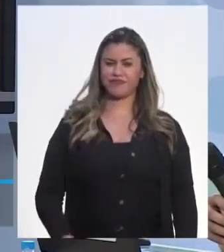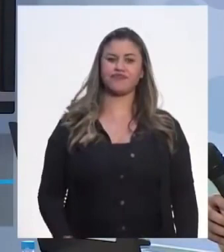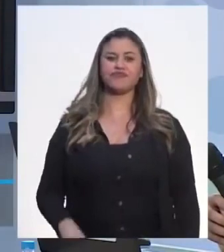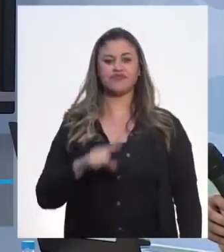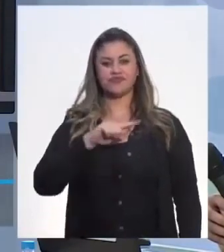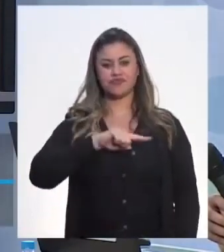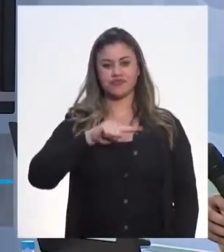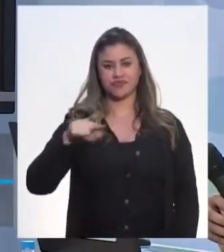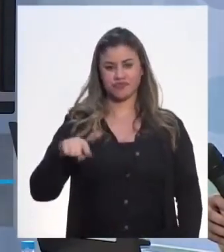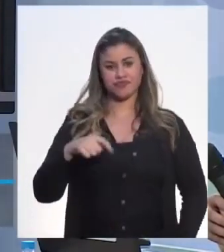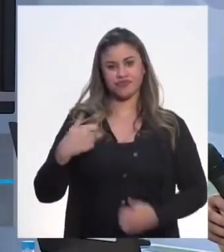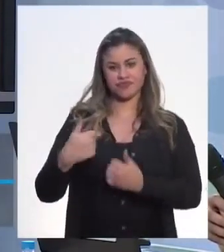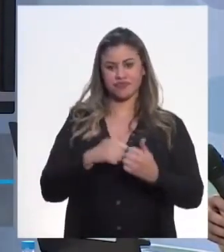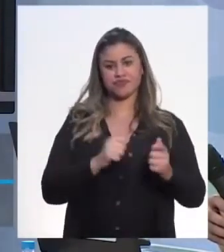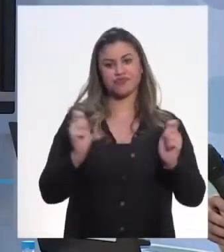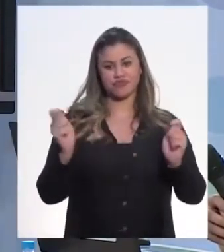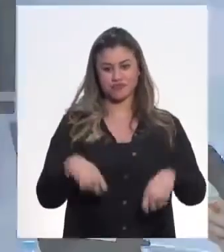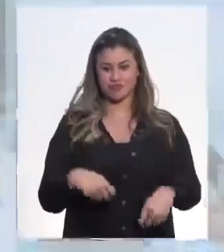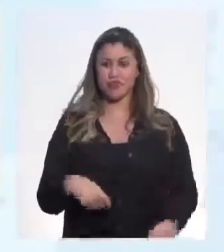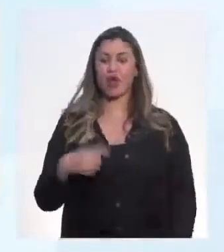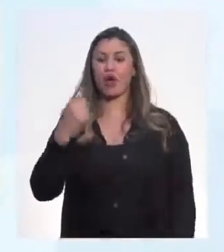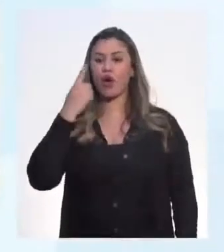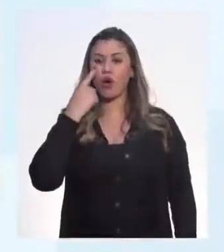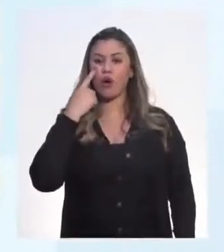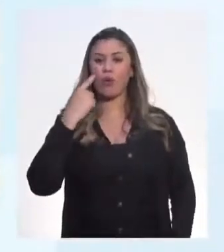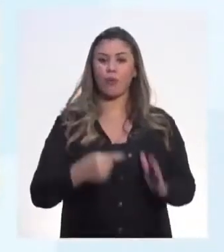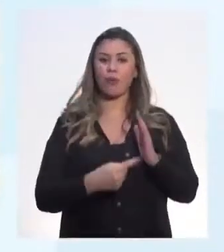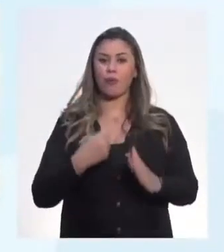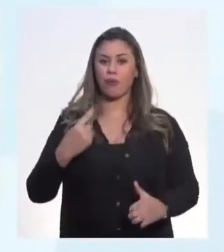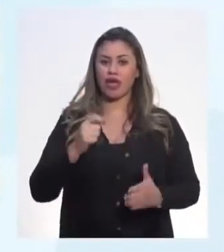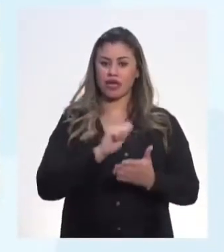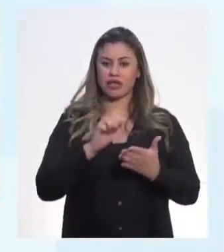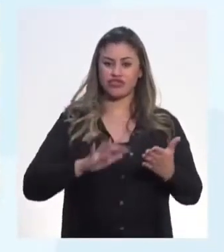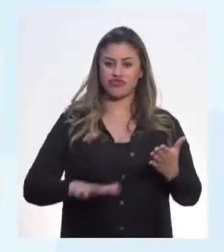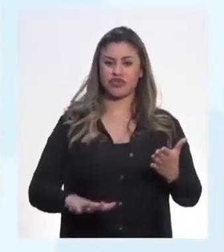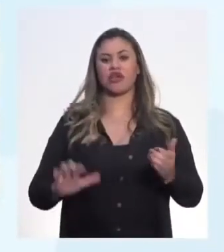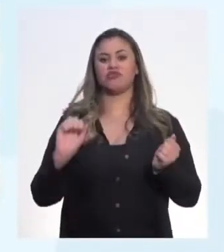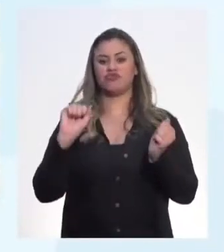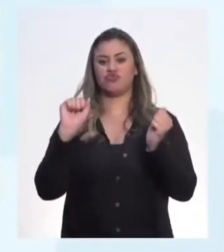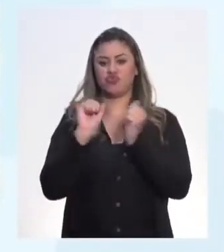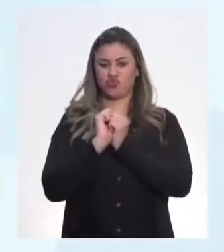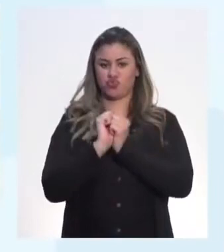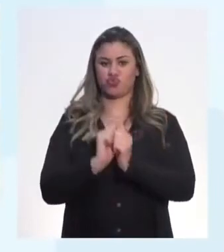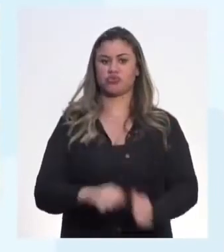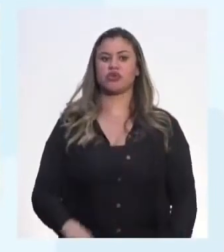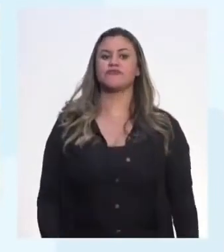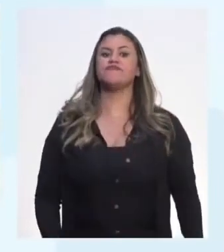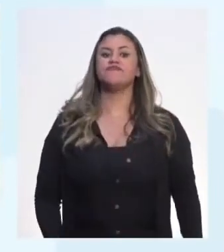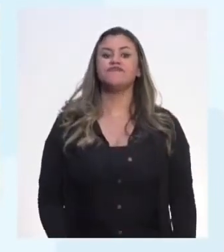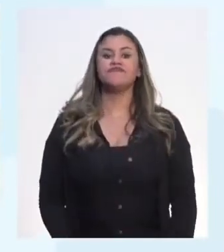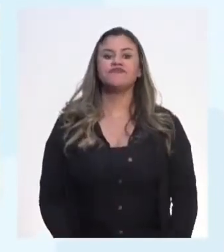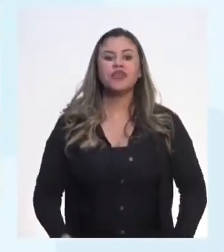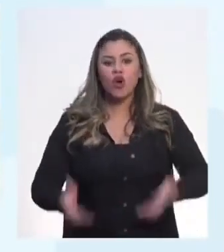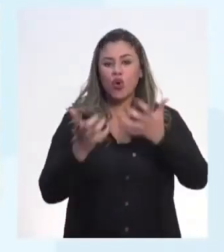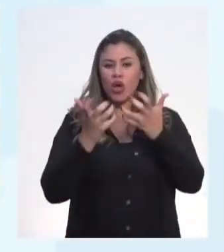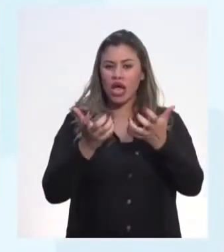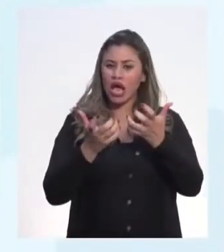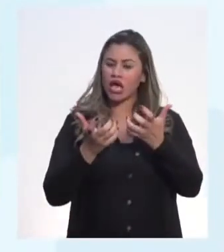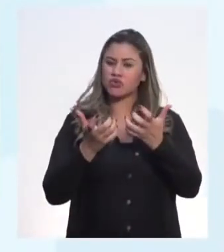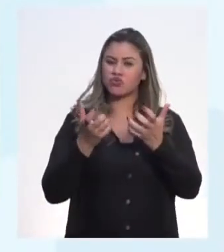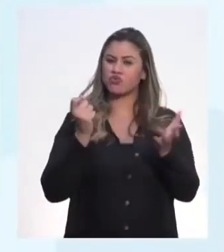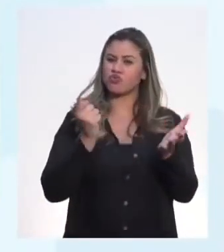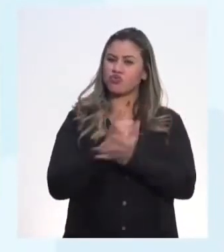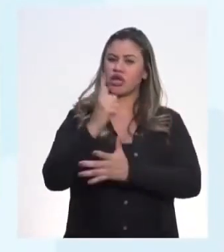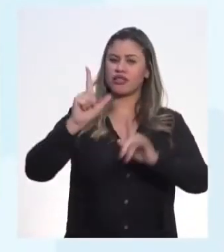conseguir acompanhar por lá olha o primeiro exercício que nós vamos fazer eu quero comprar uma televisão